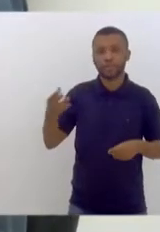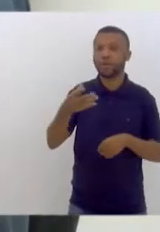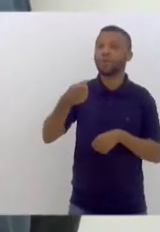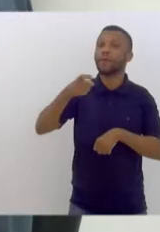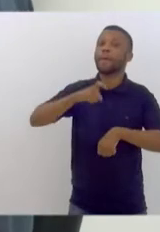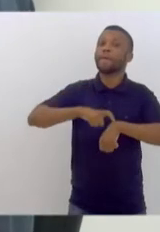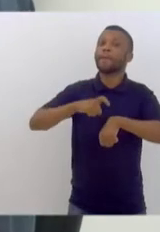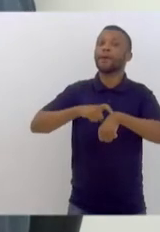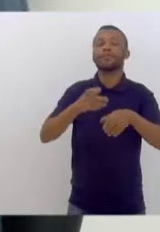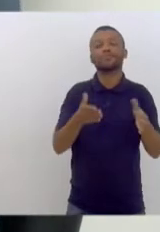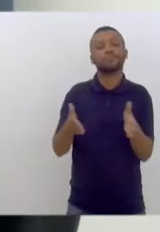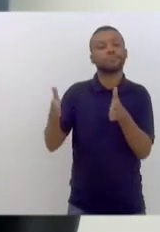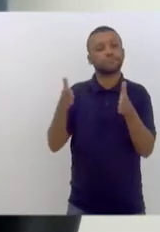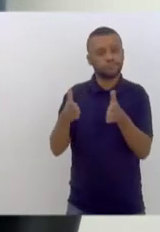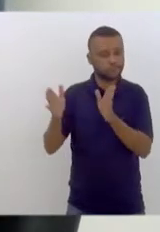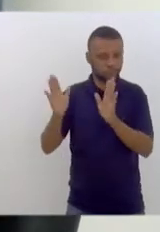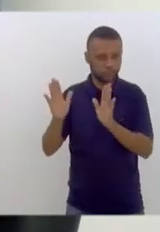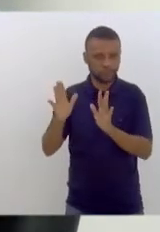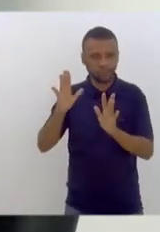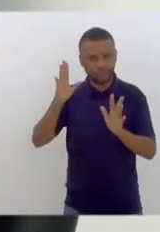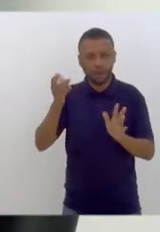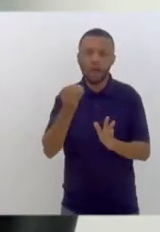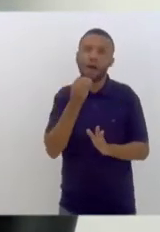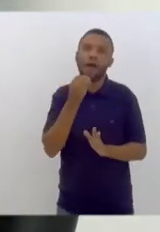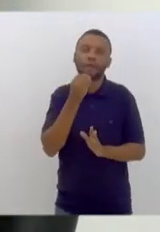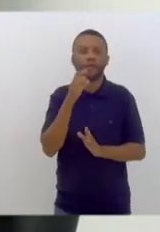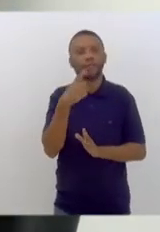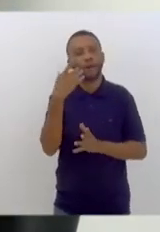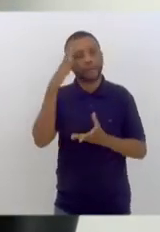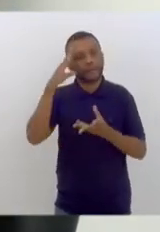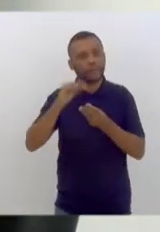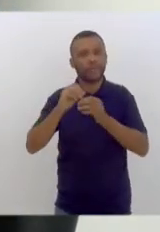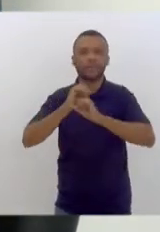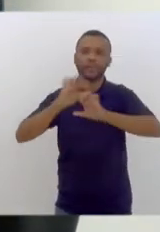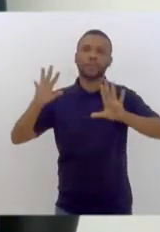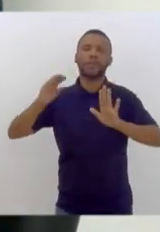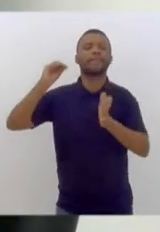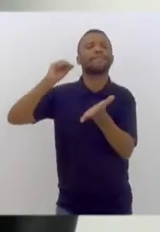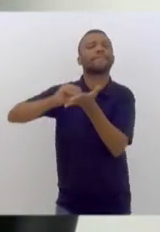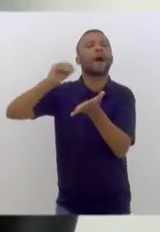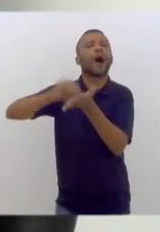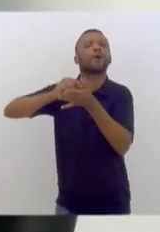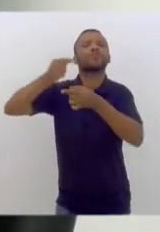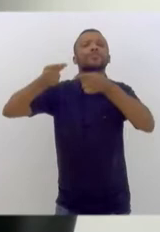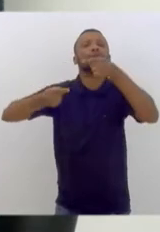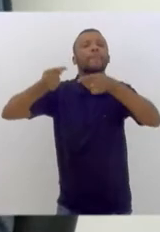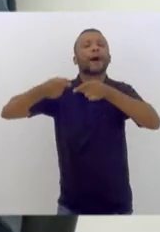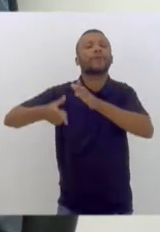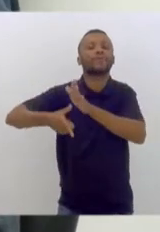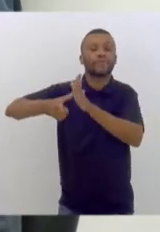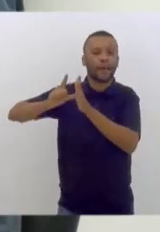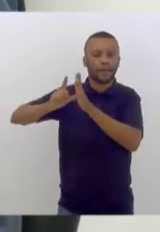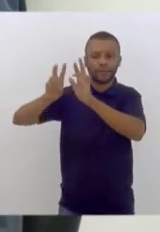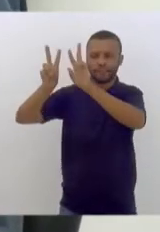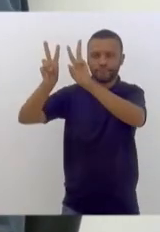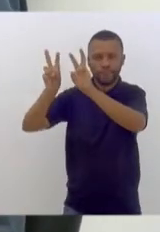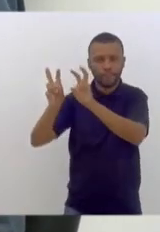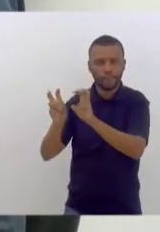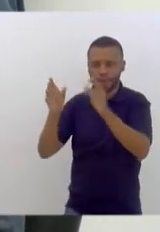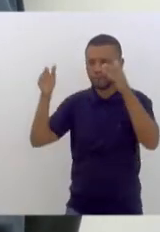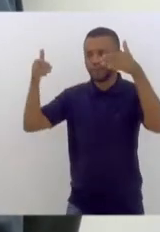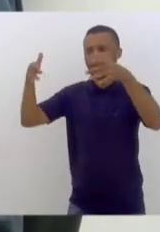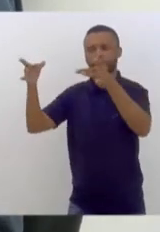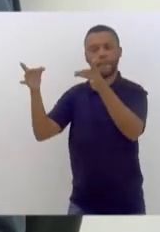É que, evidentemente, a gente entende que, até pela escassez de debates prévios para o tratamento dessa matéria, a